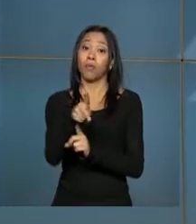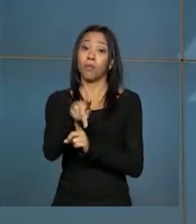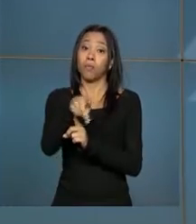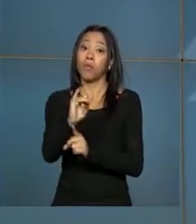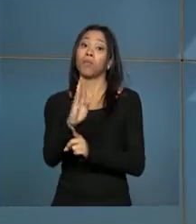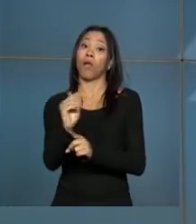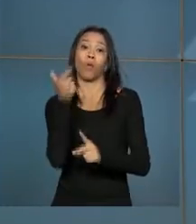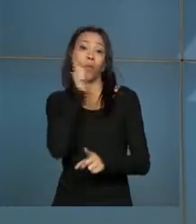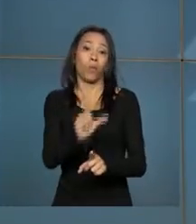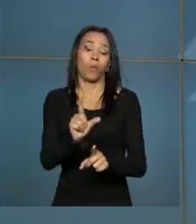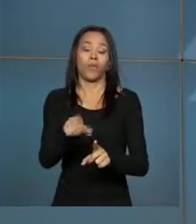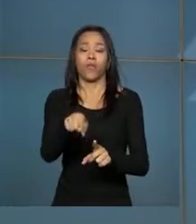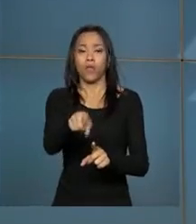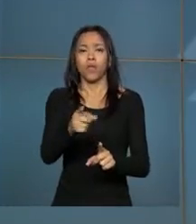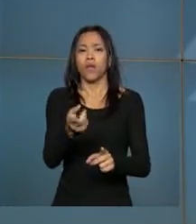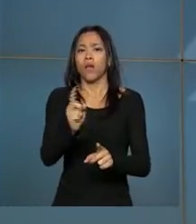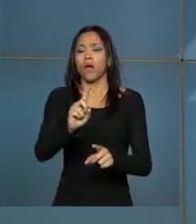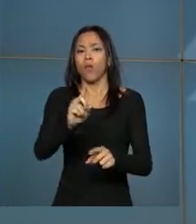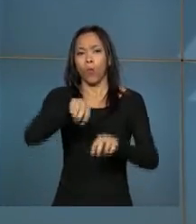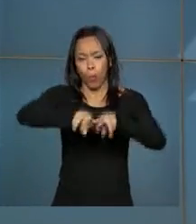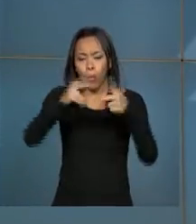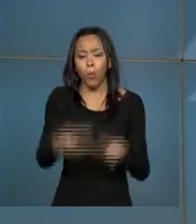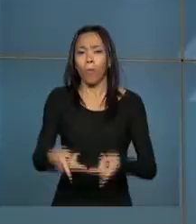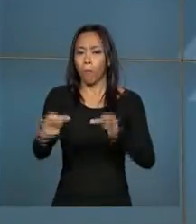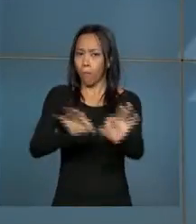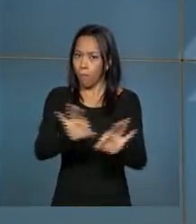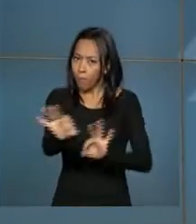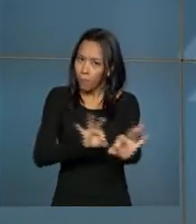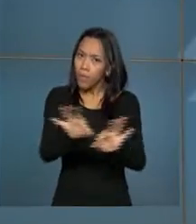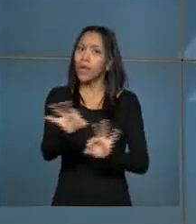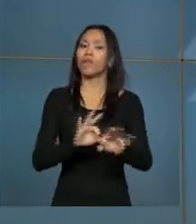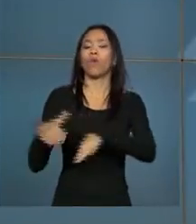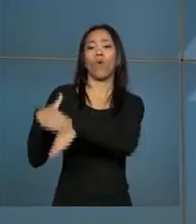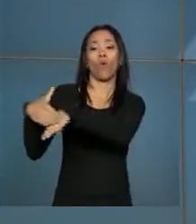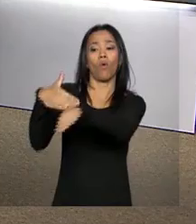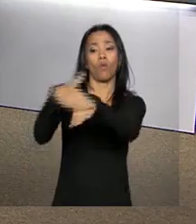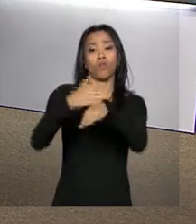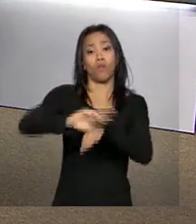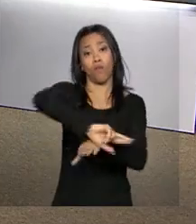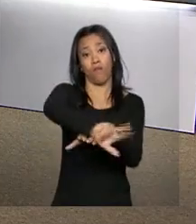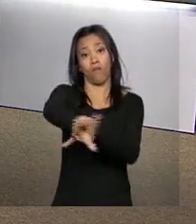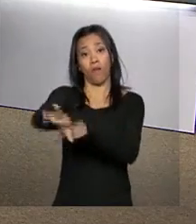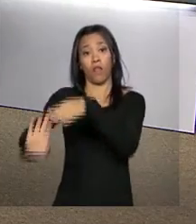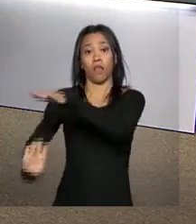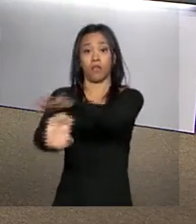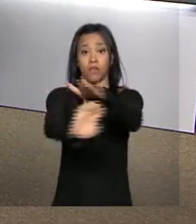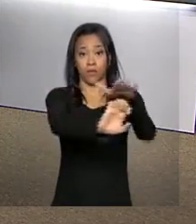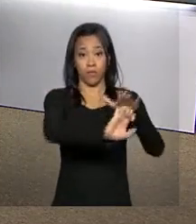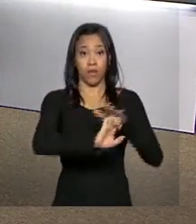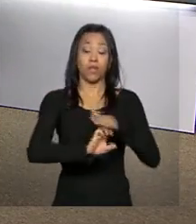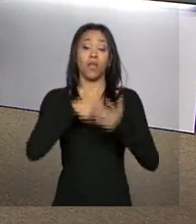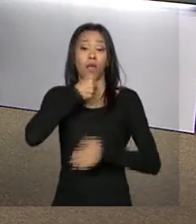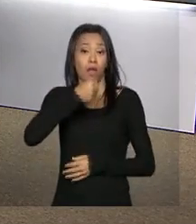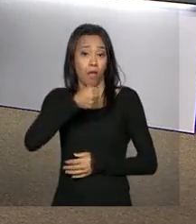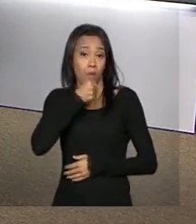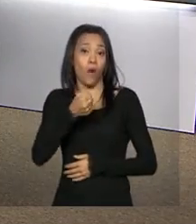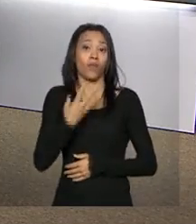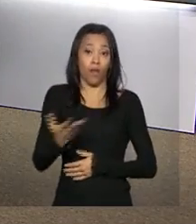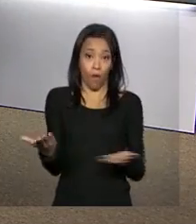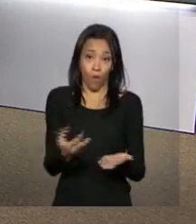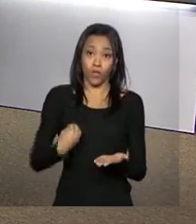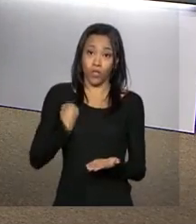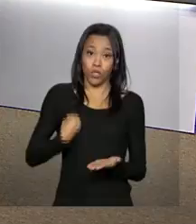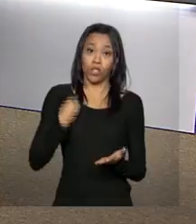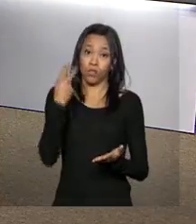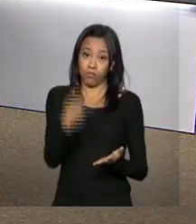lançar o Plano Nacional de Exportações, o governo conversou com o setor privado. E a repórter Ana Gabriela Salles está no Palácio do